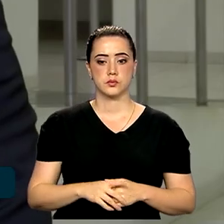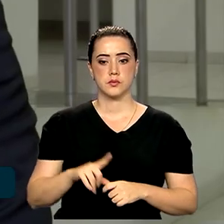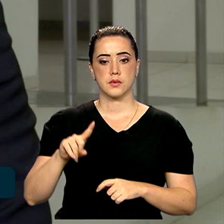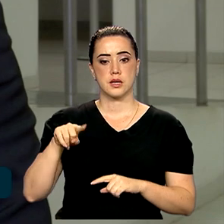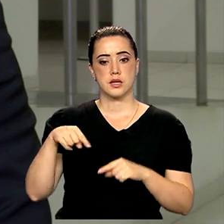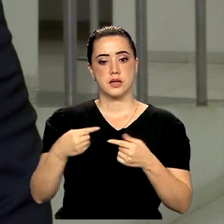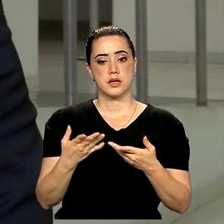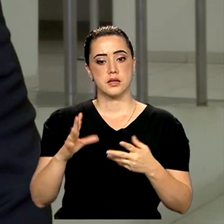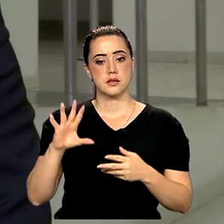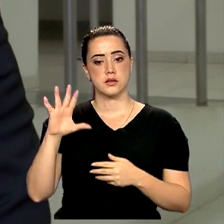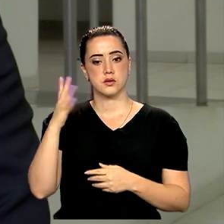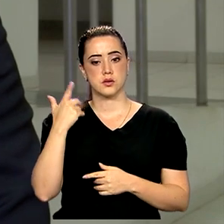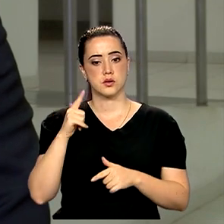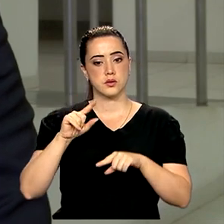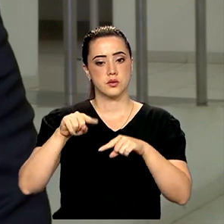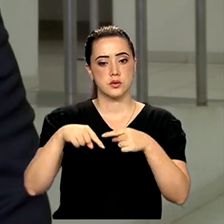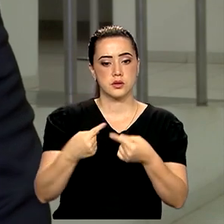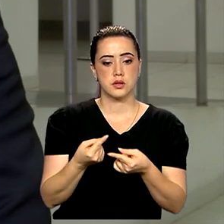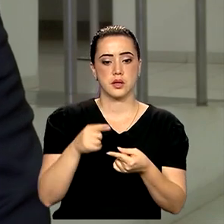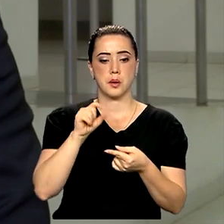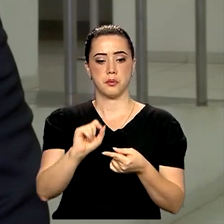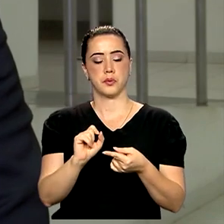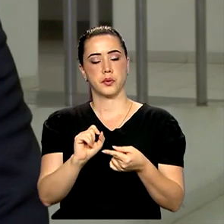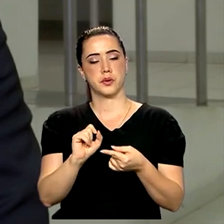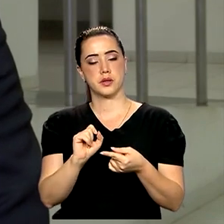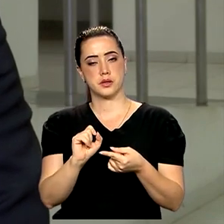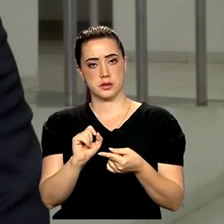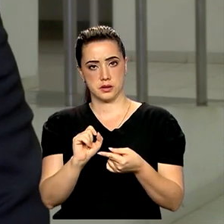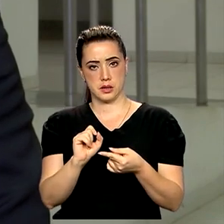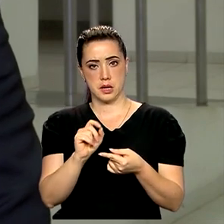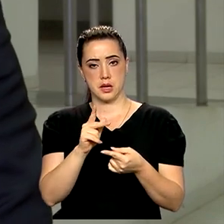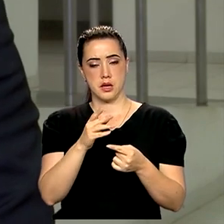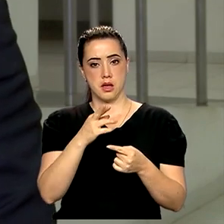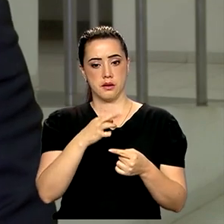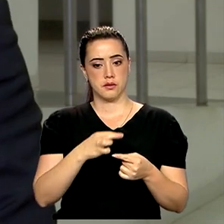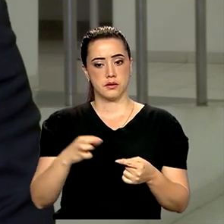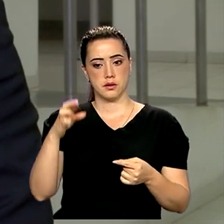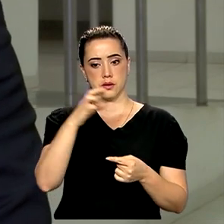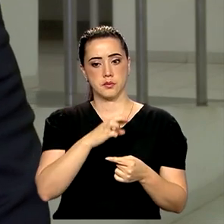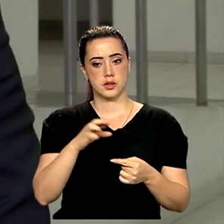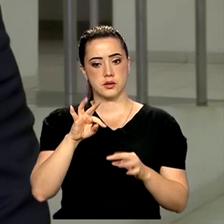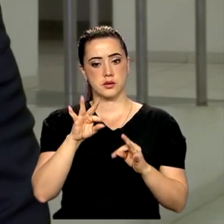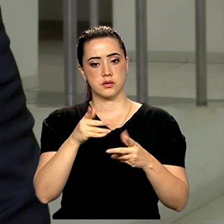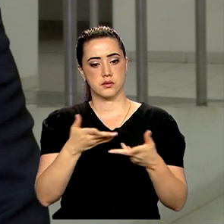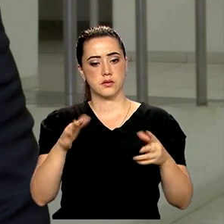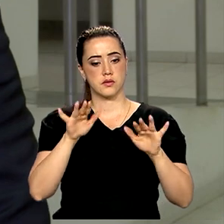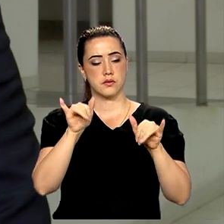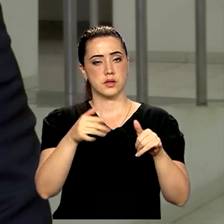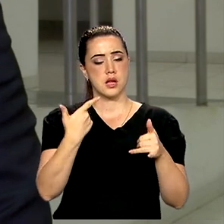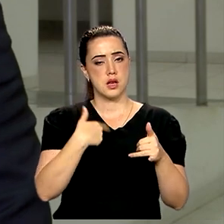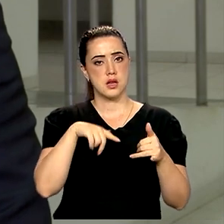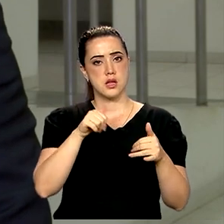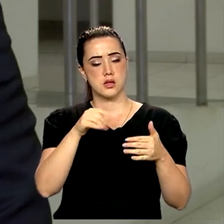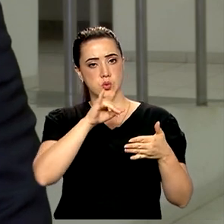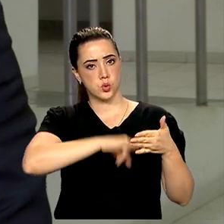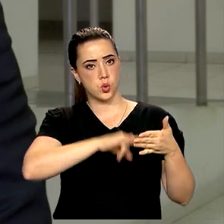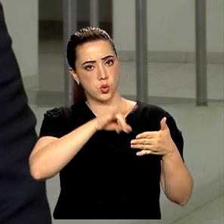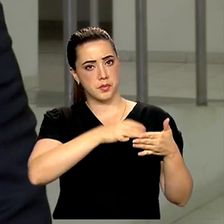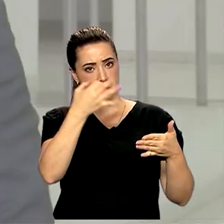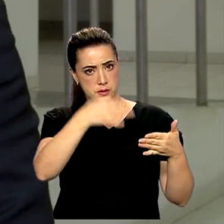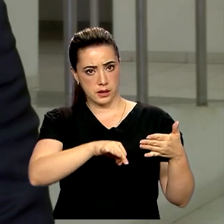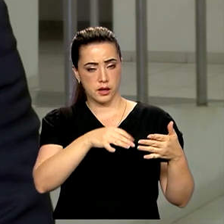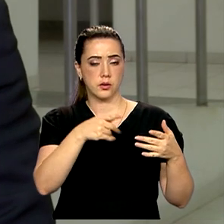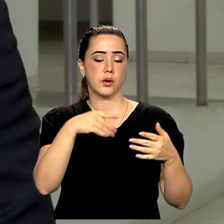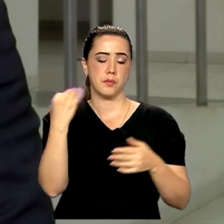pós-perícia acaba deixando todo o cadastro daquele segurado absolutamente completo e facilita então a concessão do benefício. Ele é